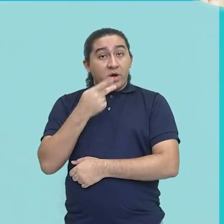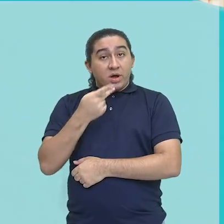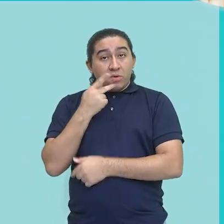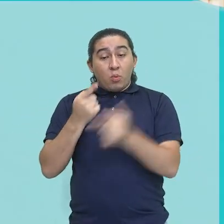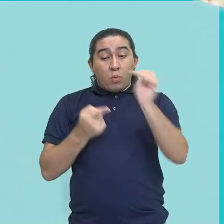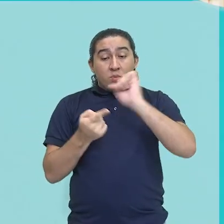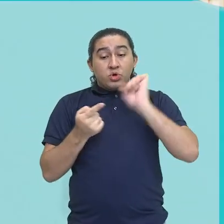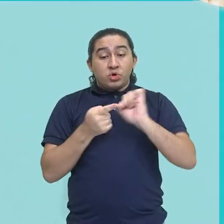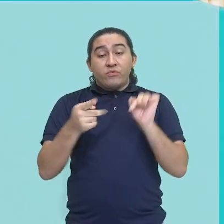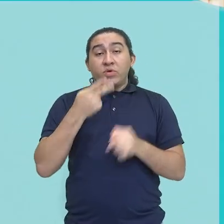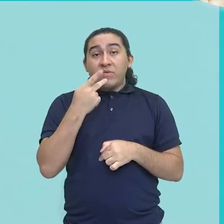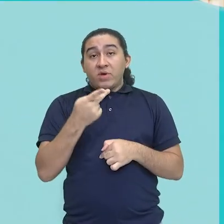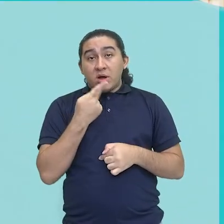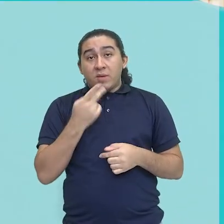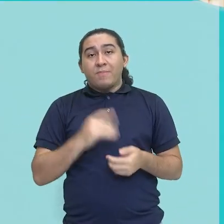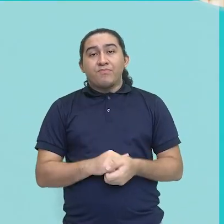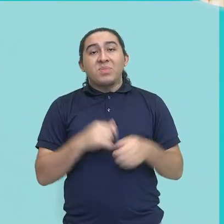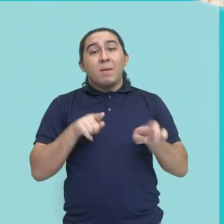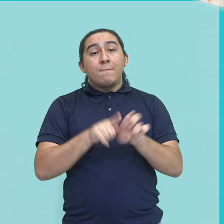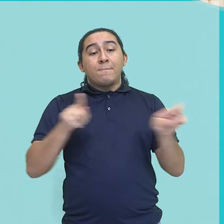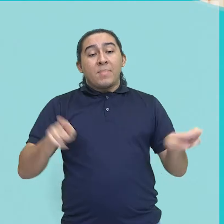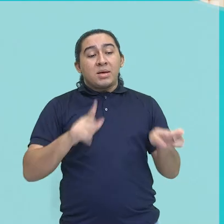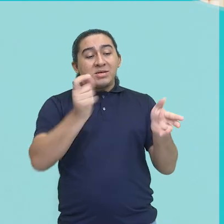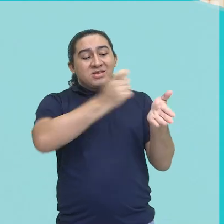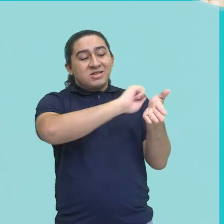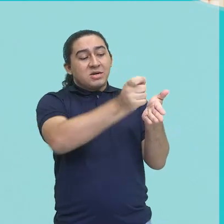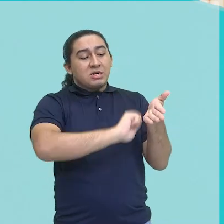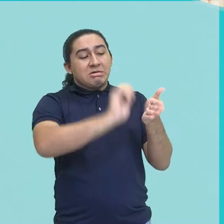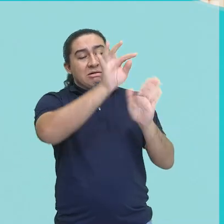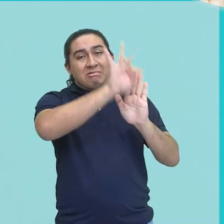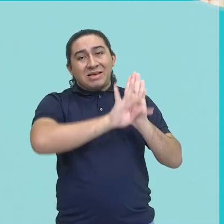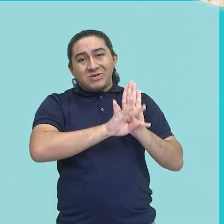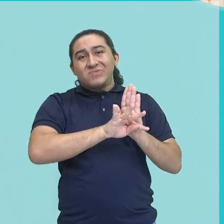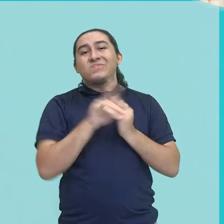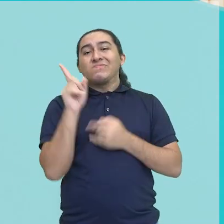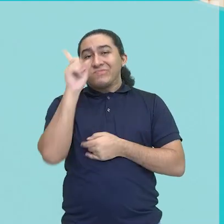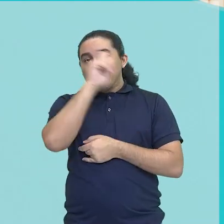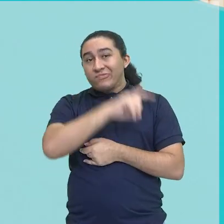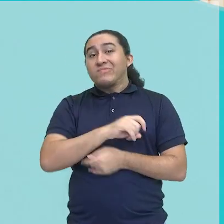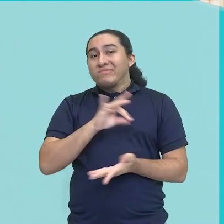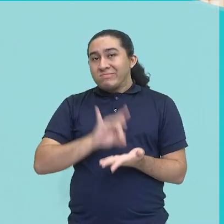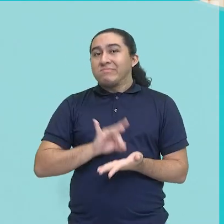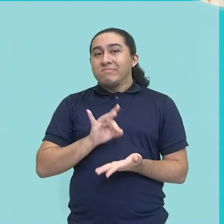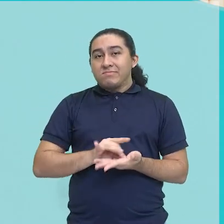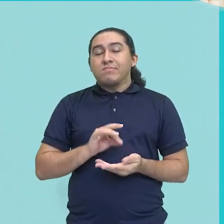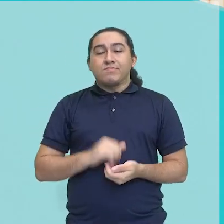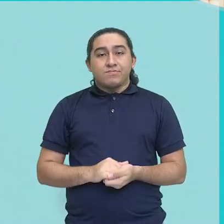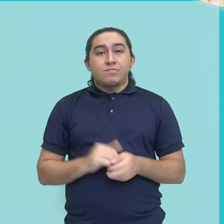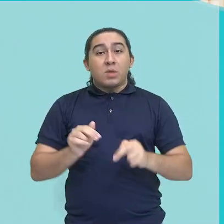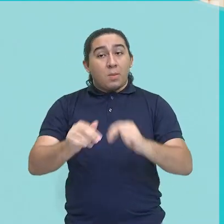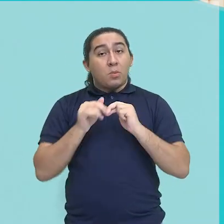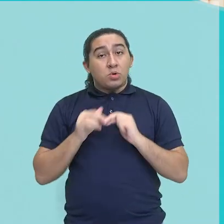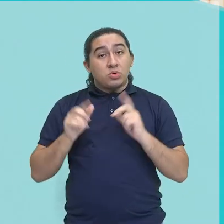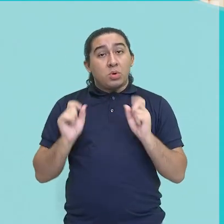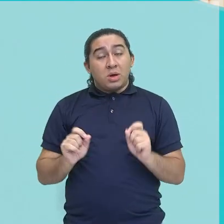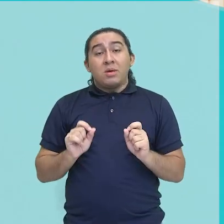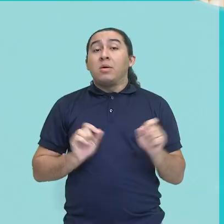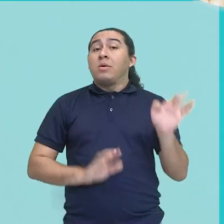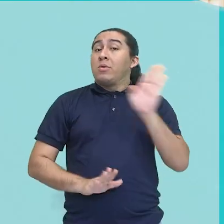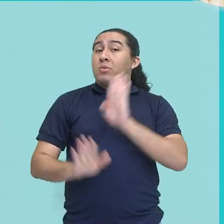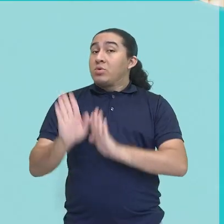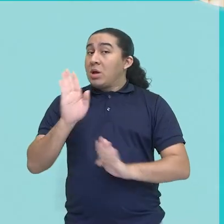transmitir. Já na escrita, é mais difícil. Por isso que muito